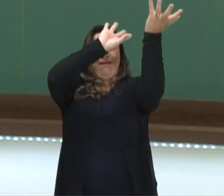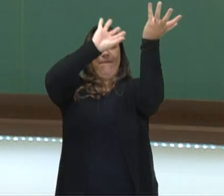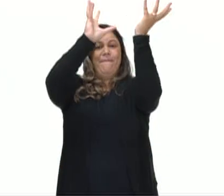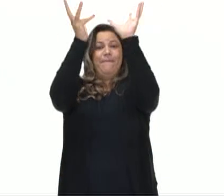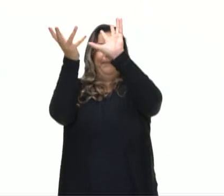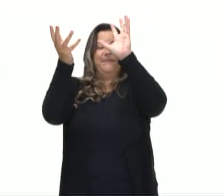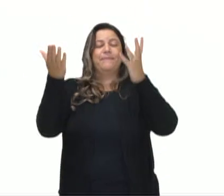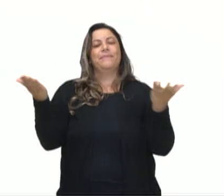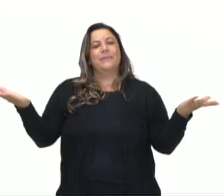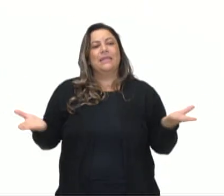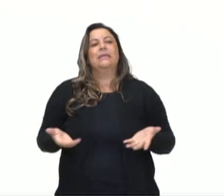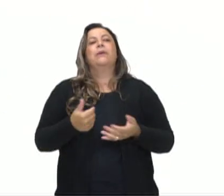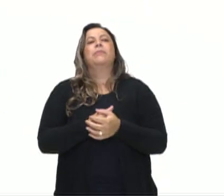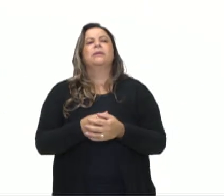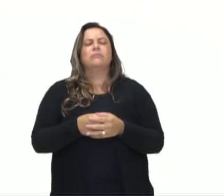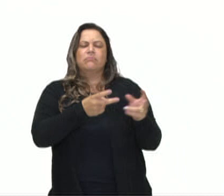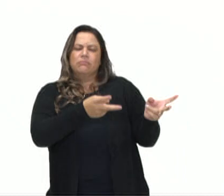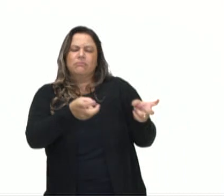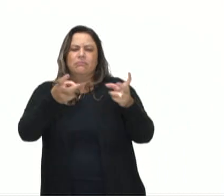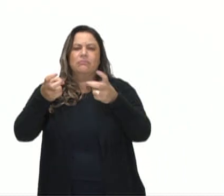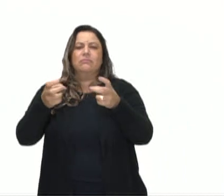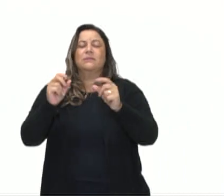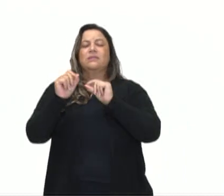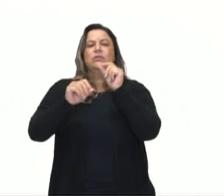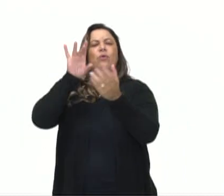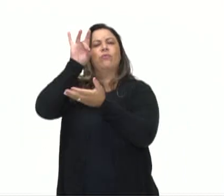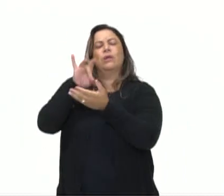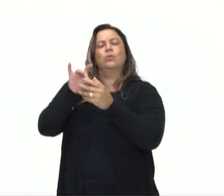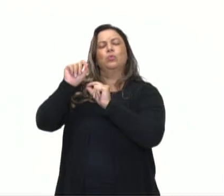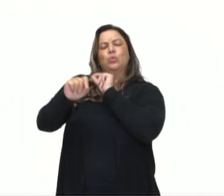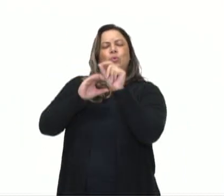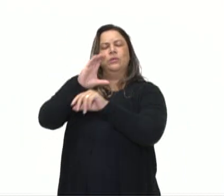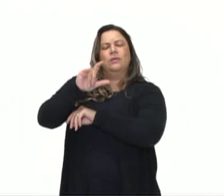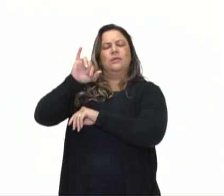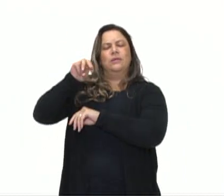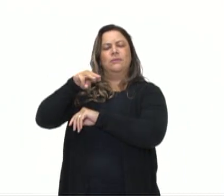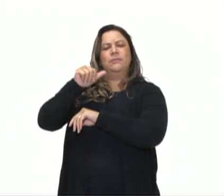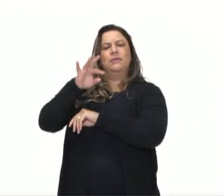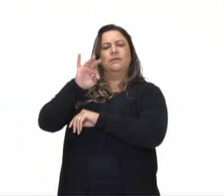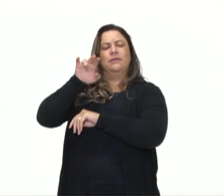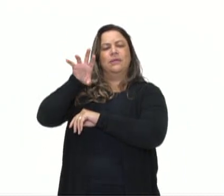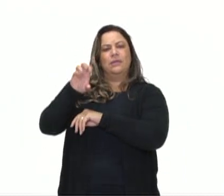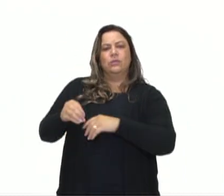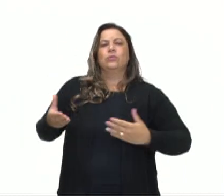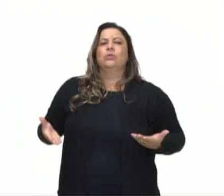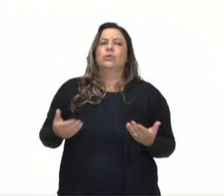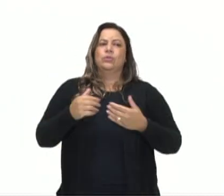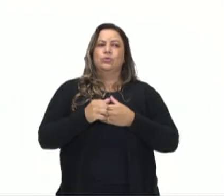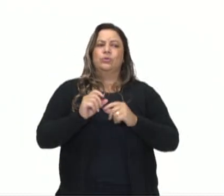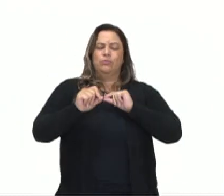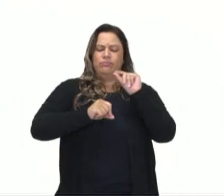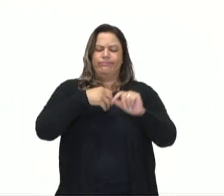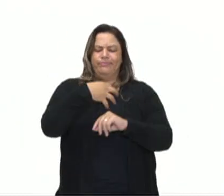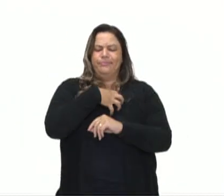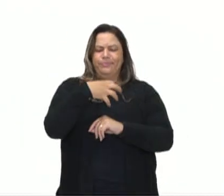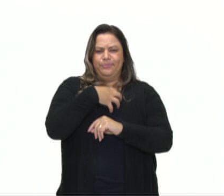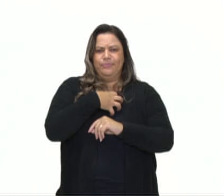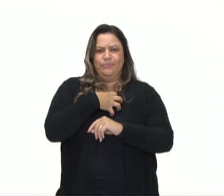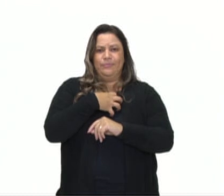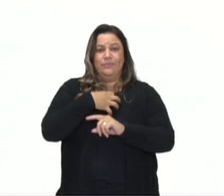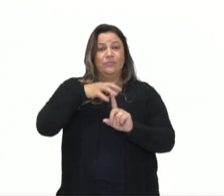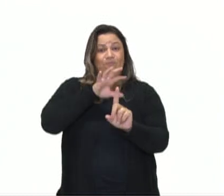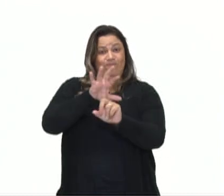isso, nós vamos ver que os fatores climáticos são o quê? Condições que determinam ou interferem nos elementos climáticos